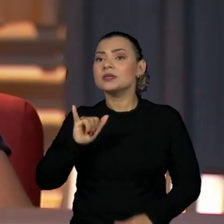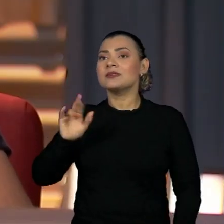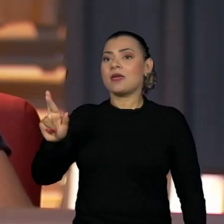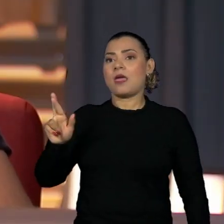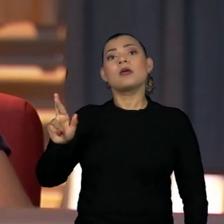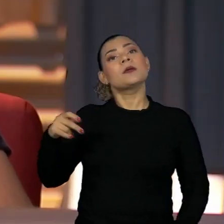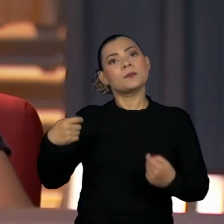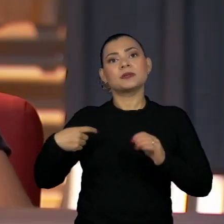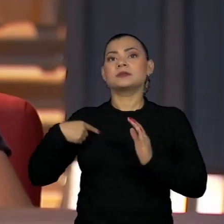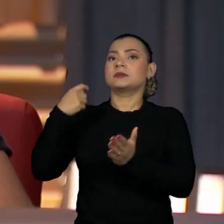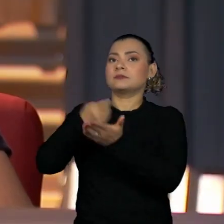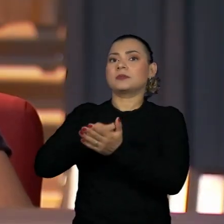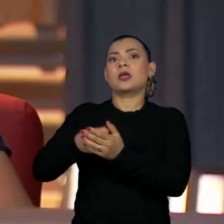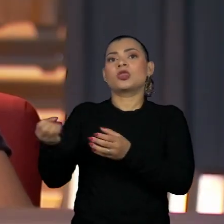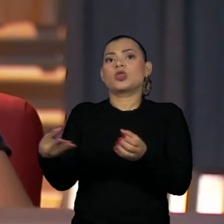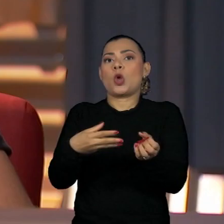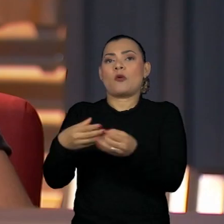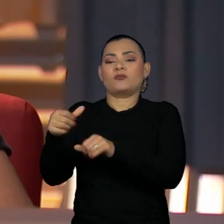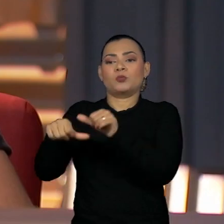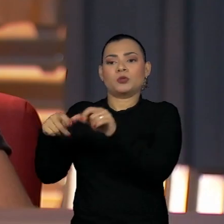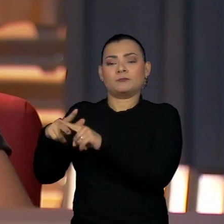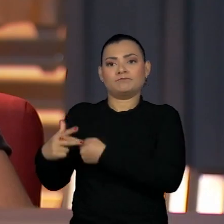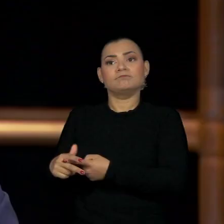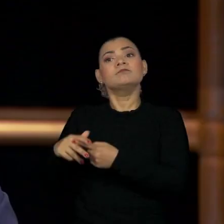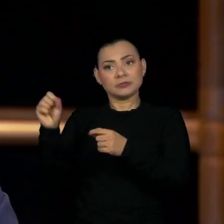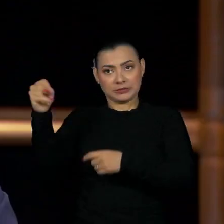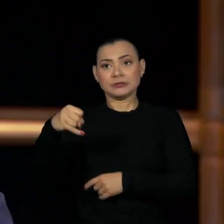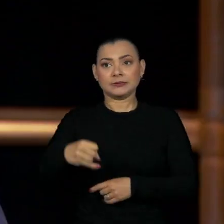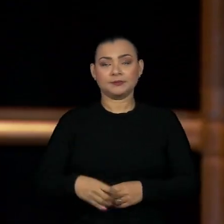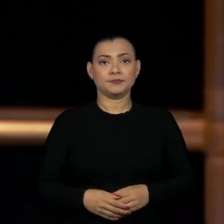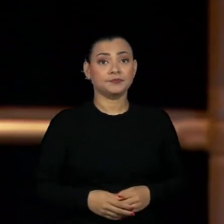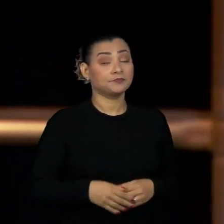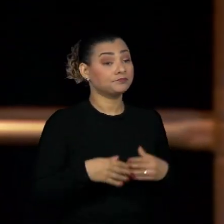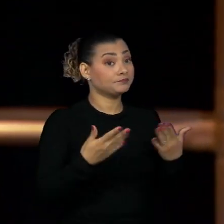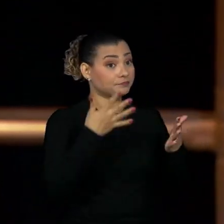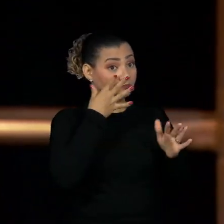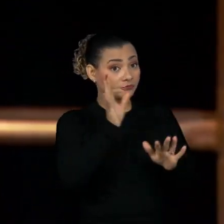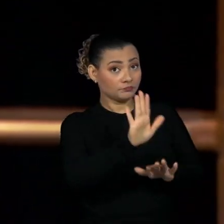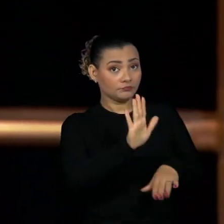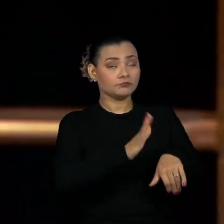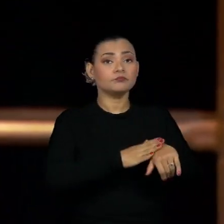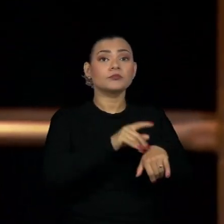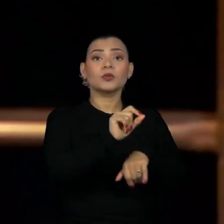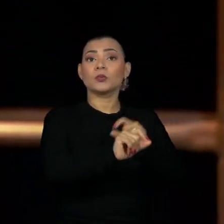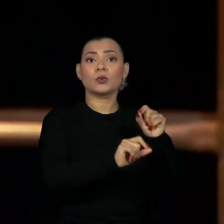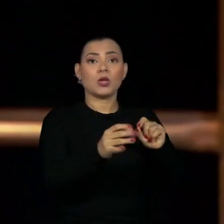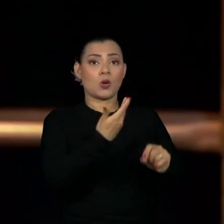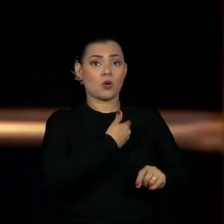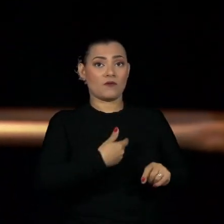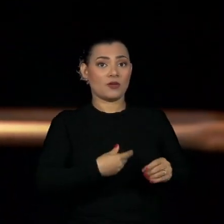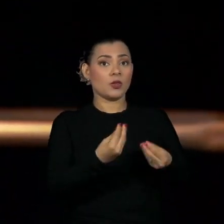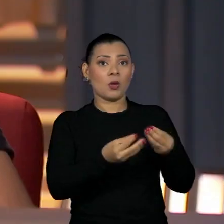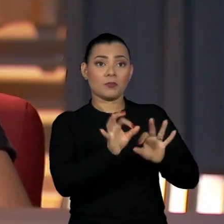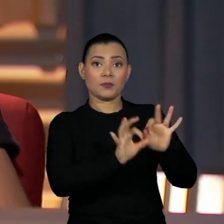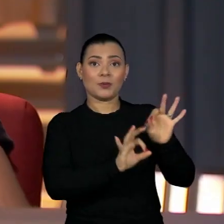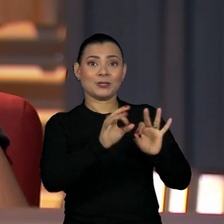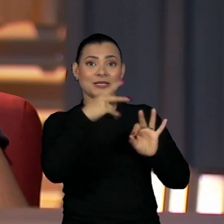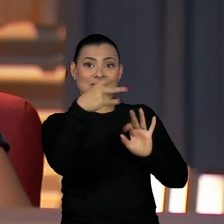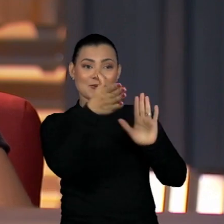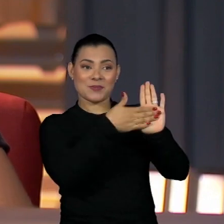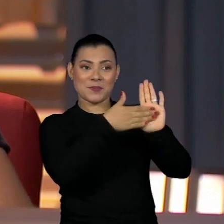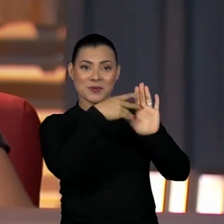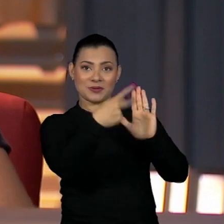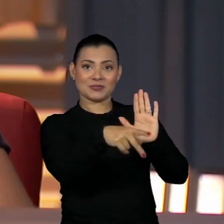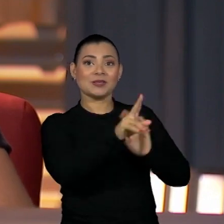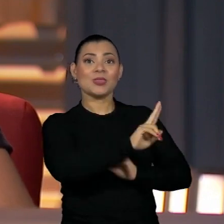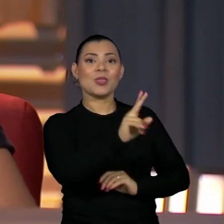deveria ter algumas atualizações também. Então, vamos lá, vamos criar o seu plano de governo, que assim... Vamos lá. Porque você tem nome